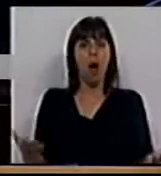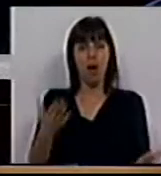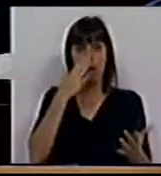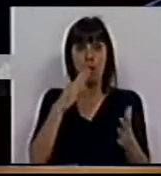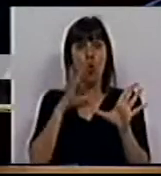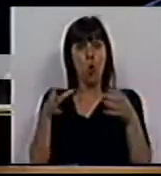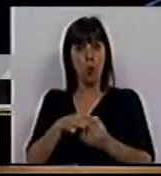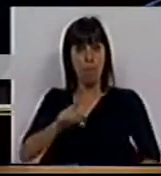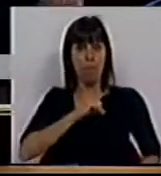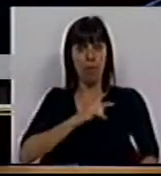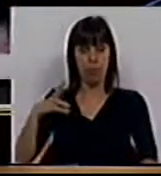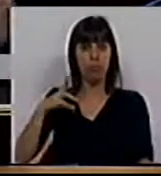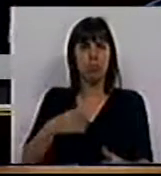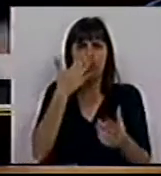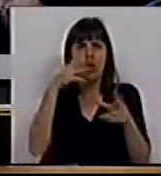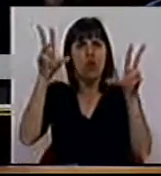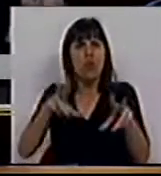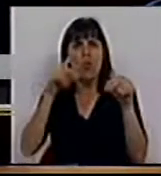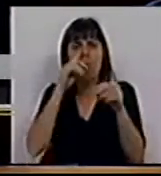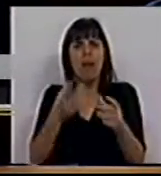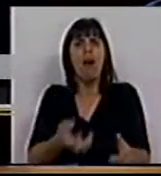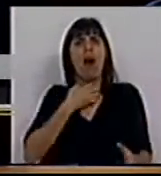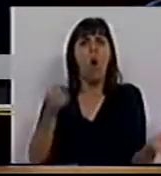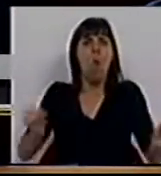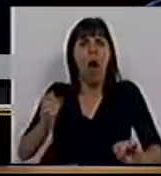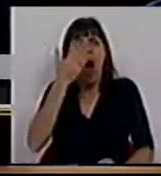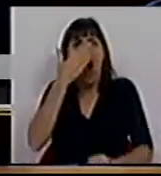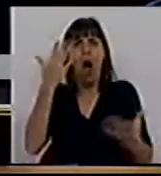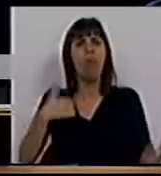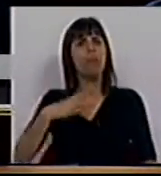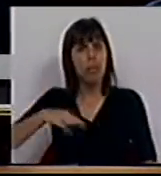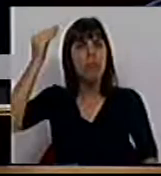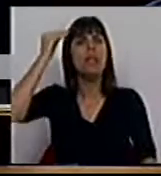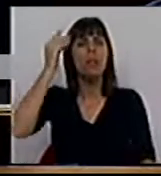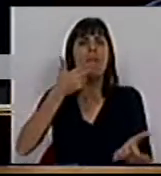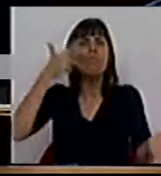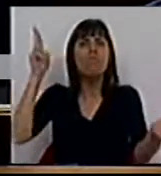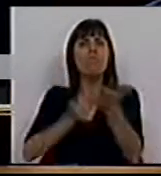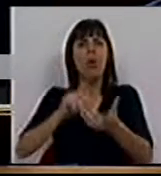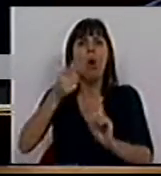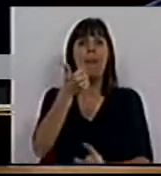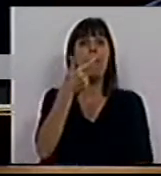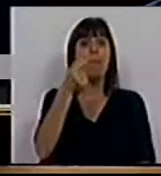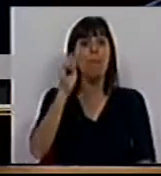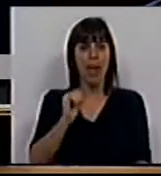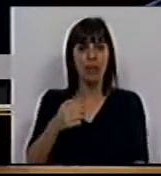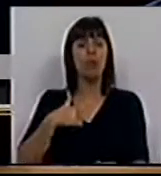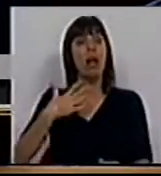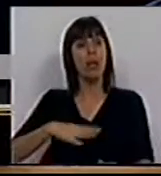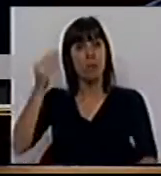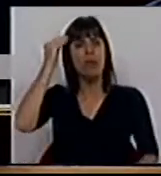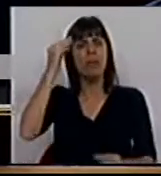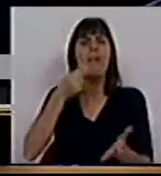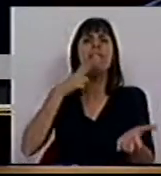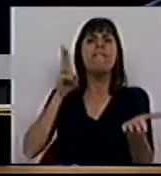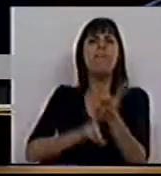se o maior grupo privado português nunca tivesse falido. E nós queremos saber qual é a verdade sobre o BES. Queremos também saber